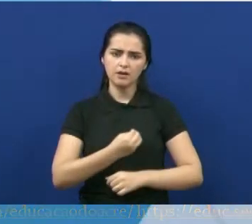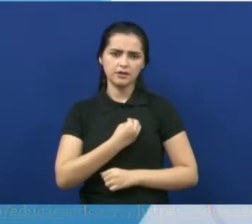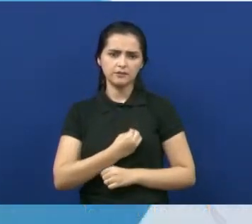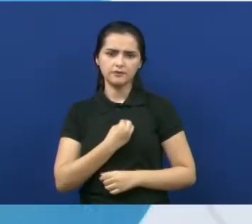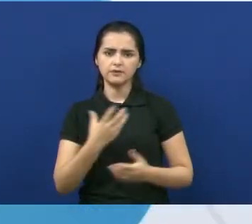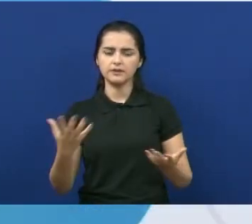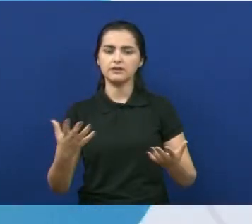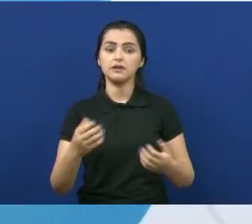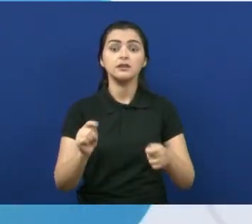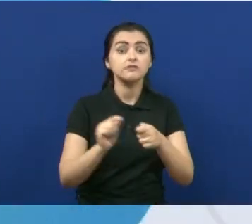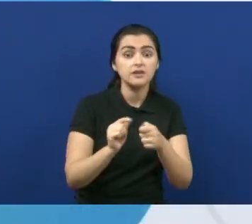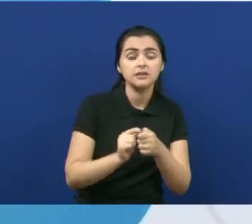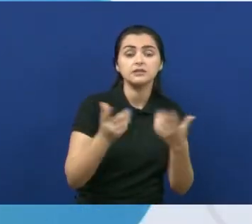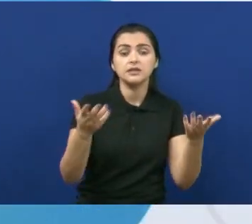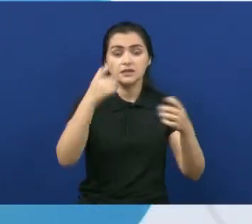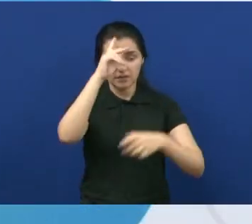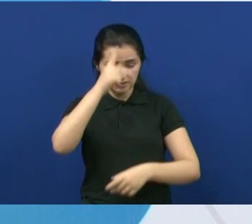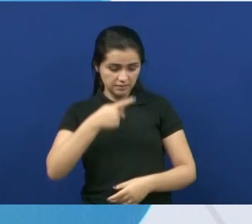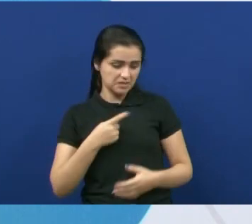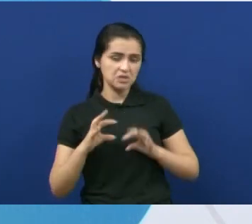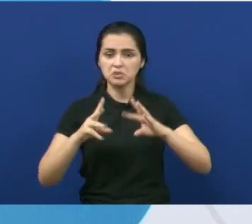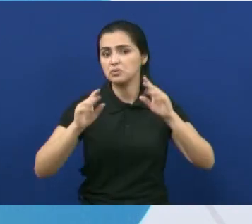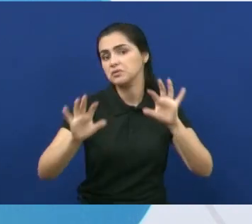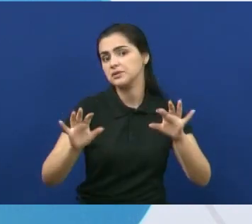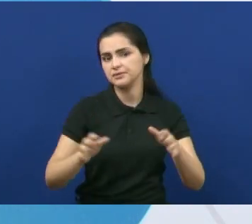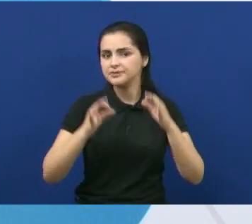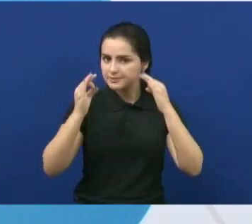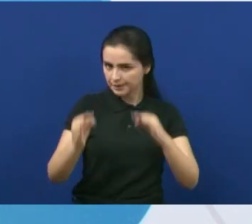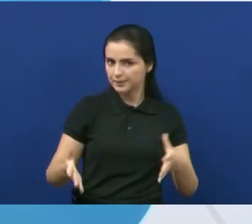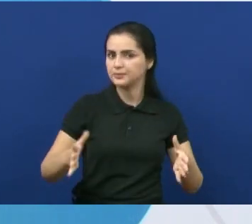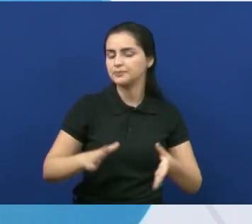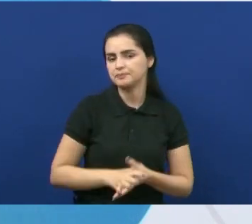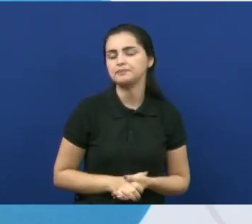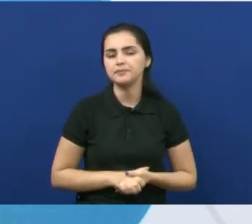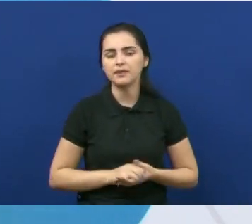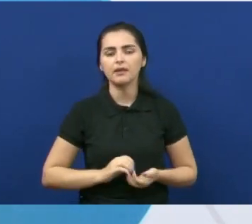tem liberdade de fazer, de ser e de tudo isso, certo?